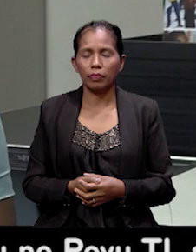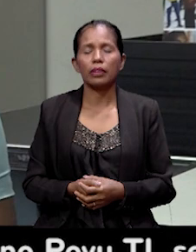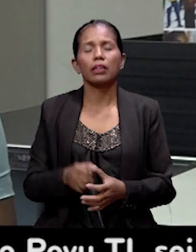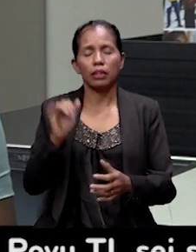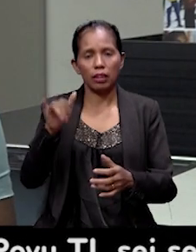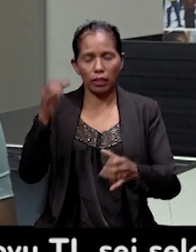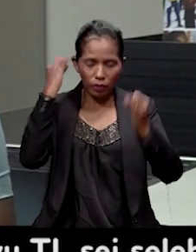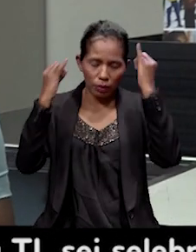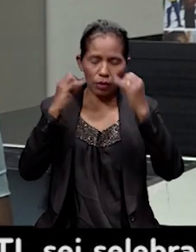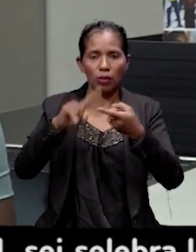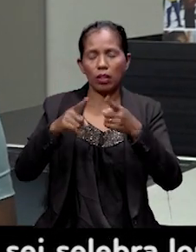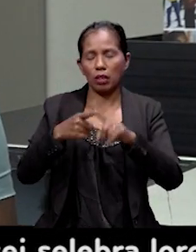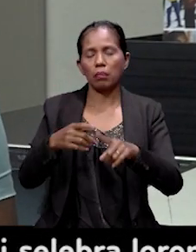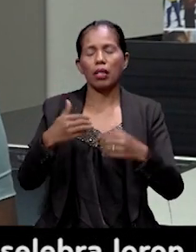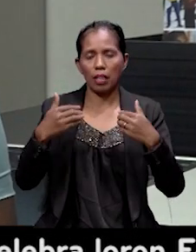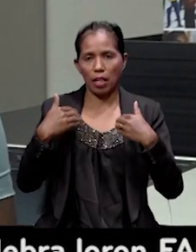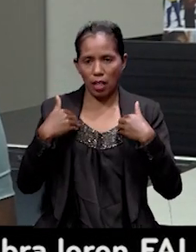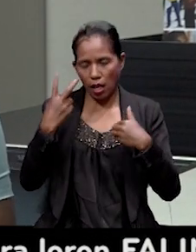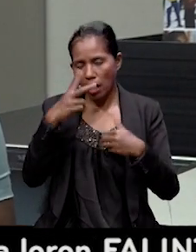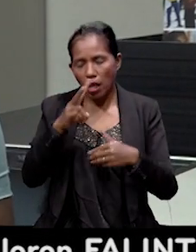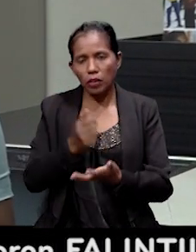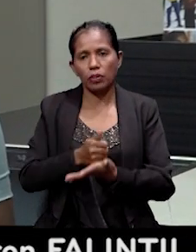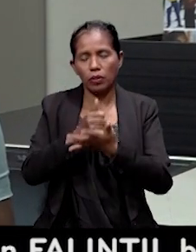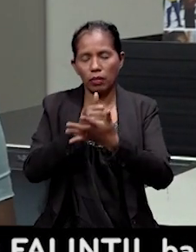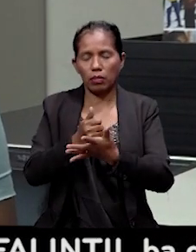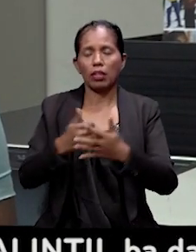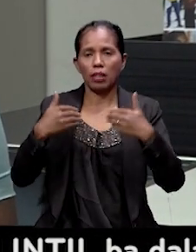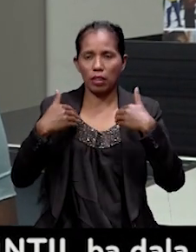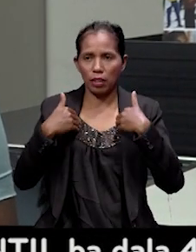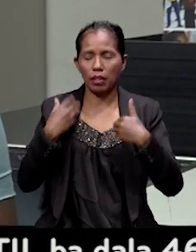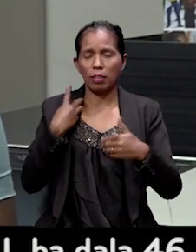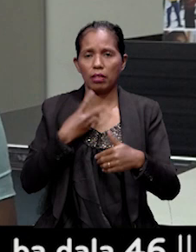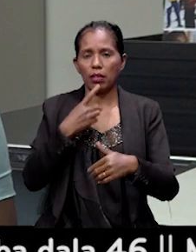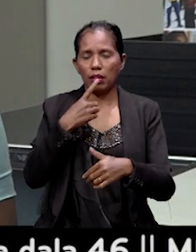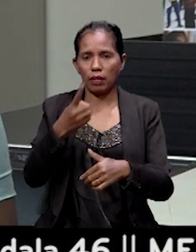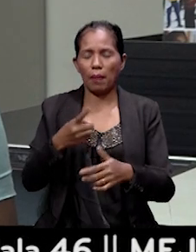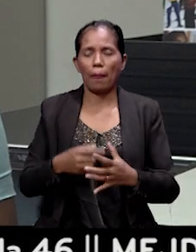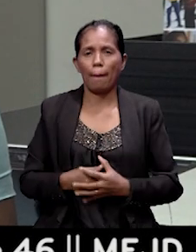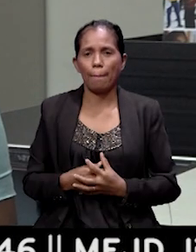kolega SRNB mahare kata iha duni iha andera ita bolu di hang ho